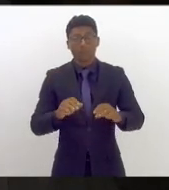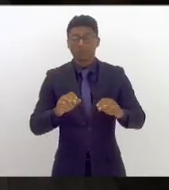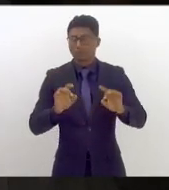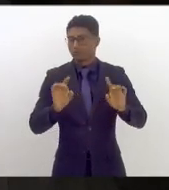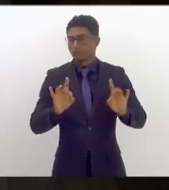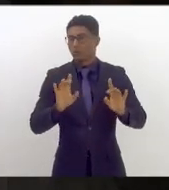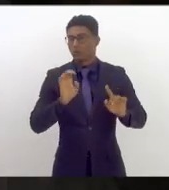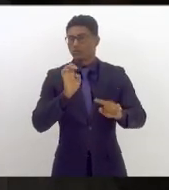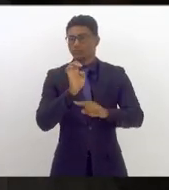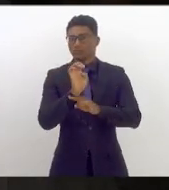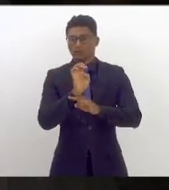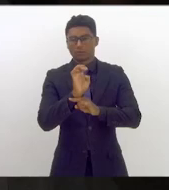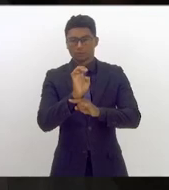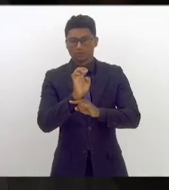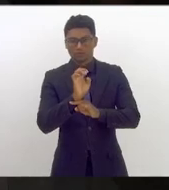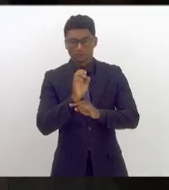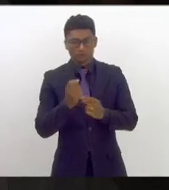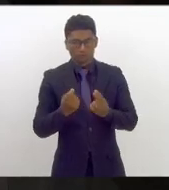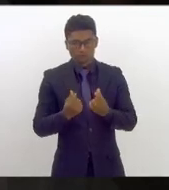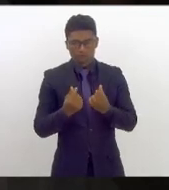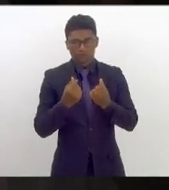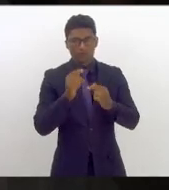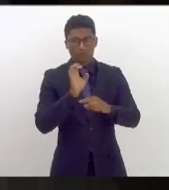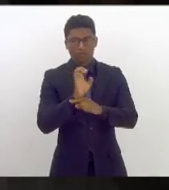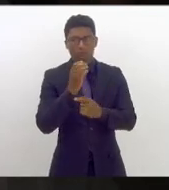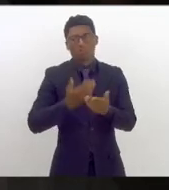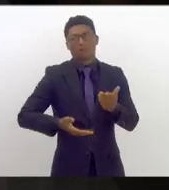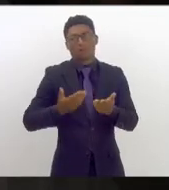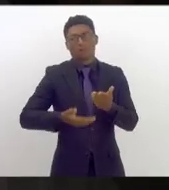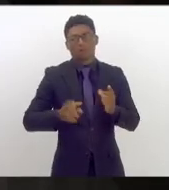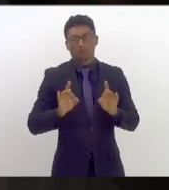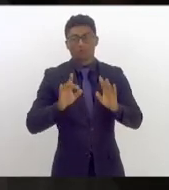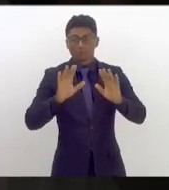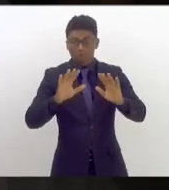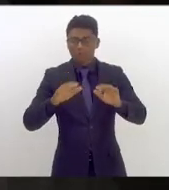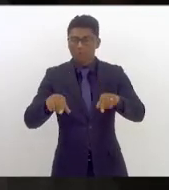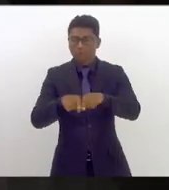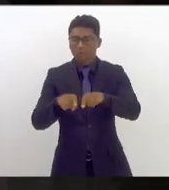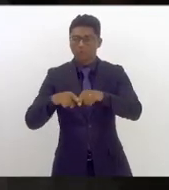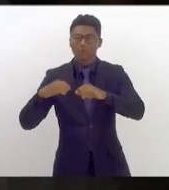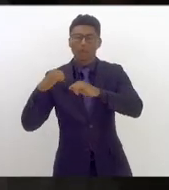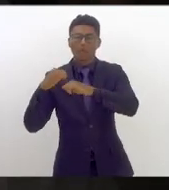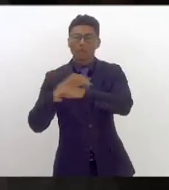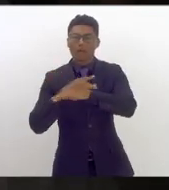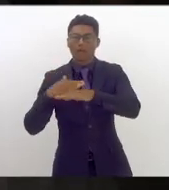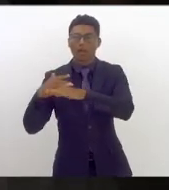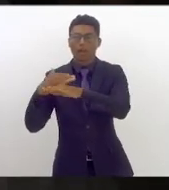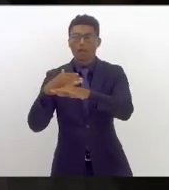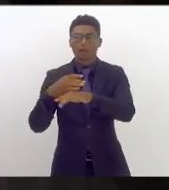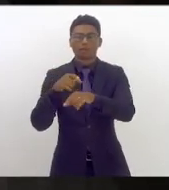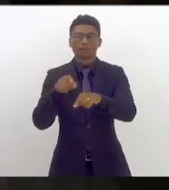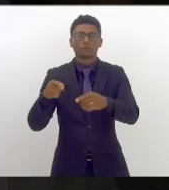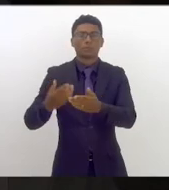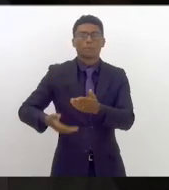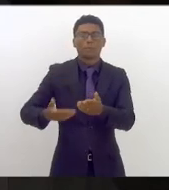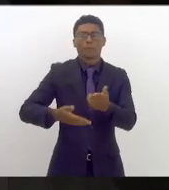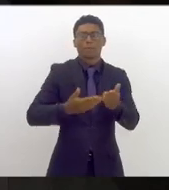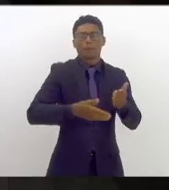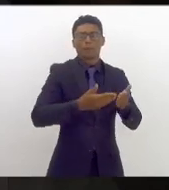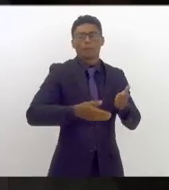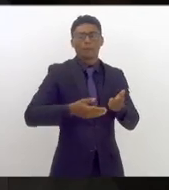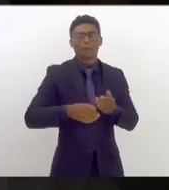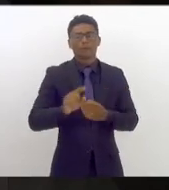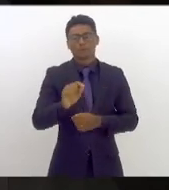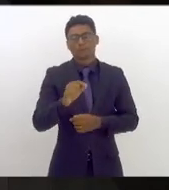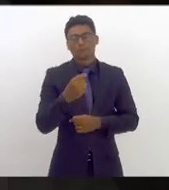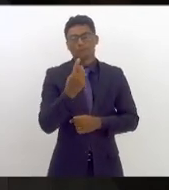prever que o município vai estar perdendo algo como quase 300 milhões de